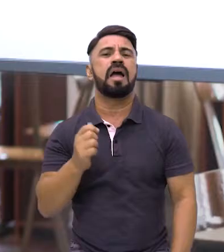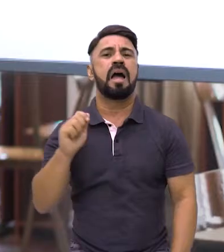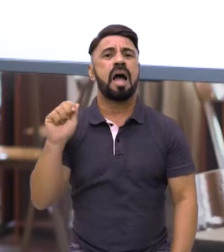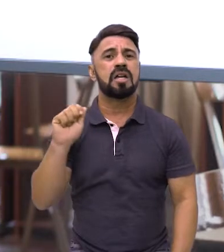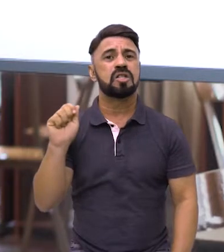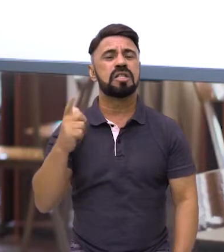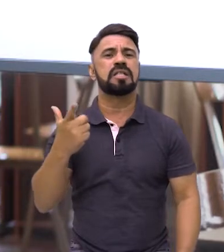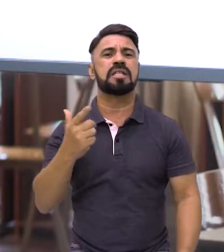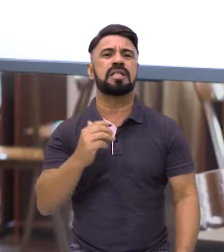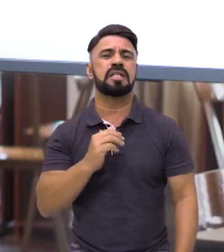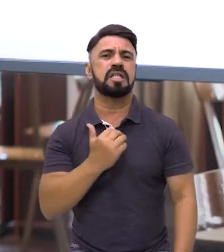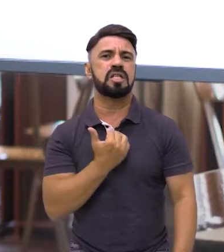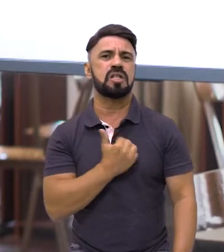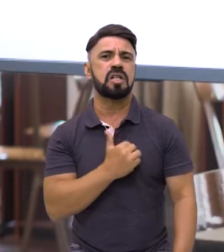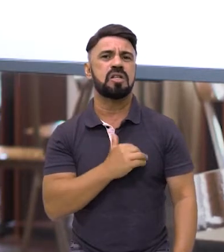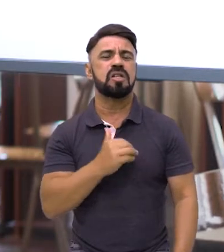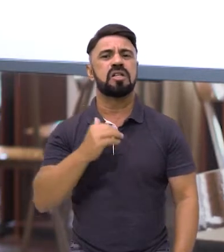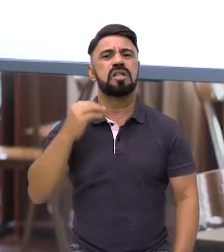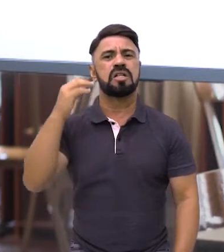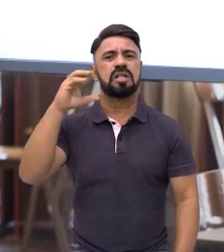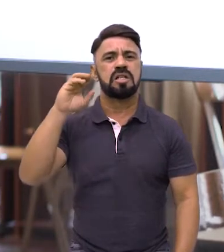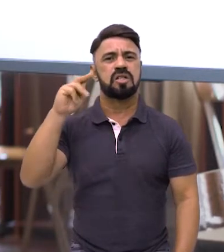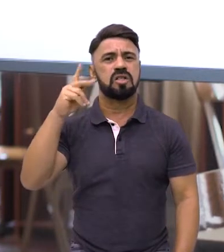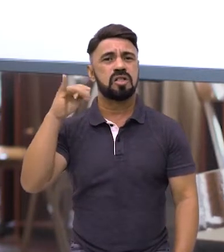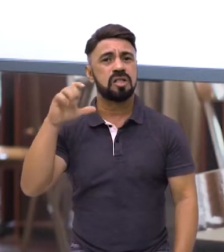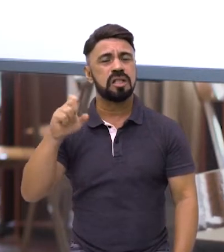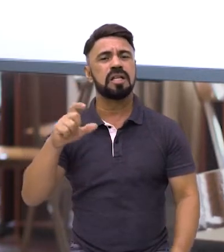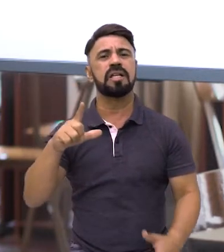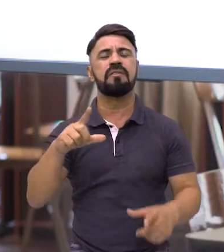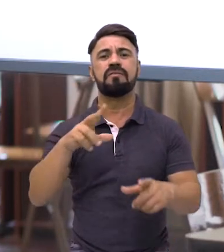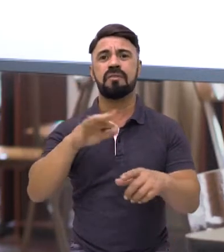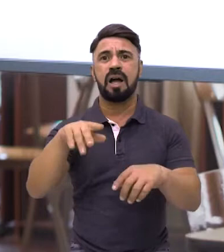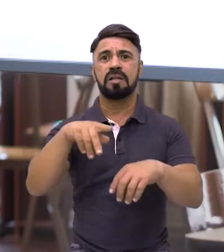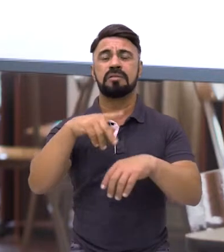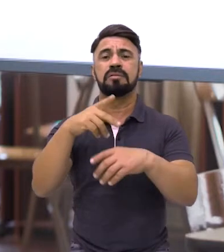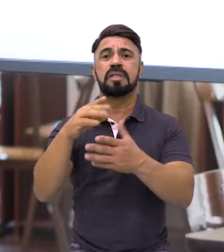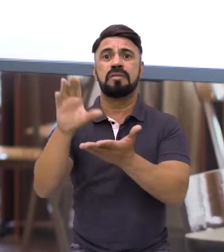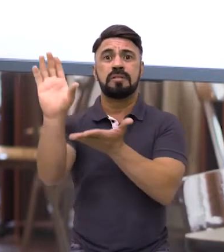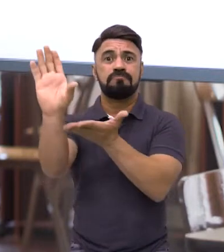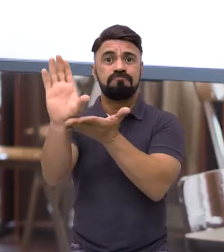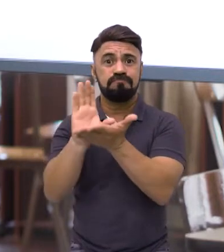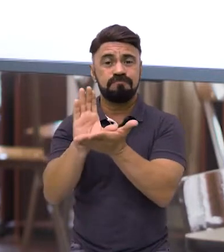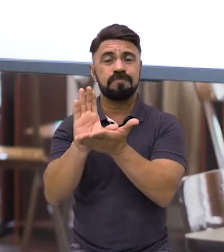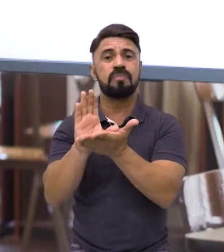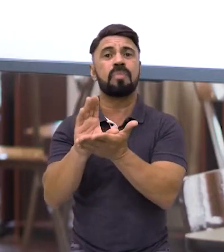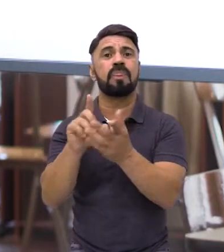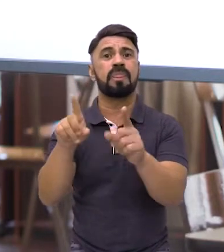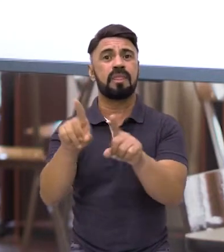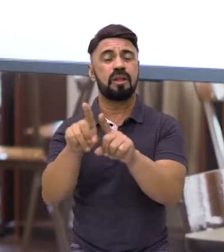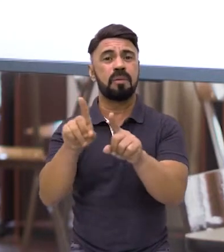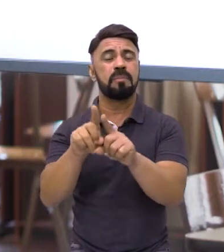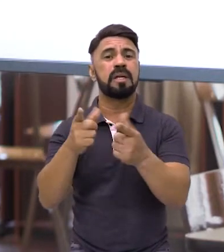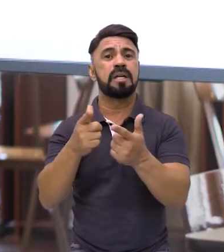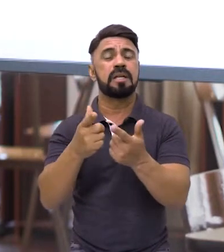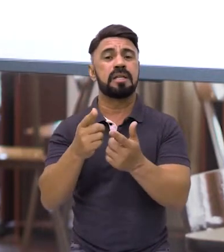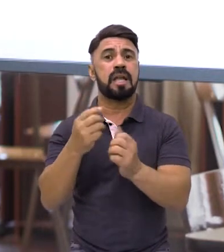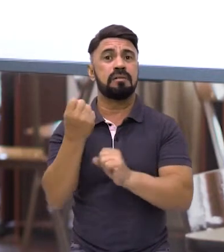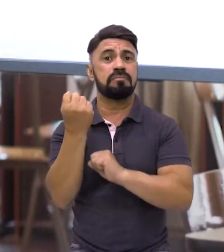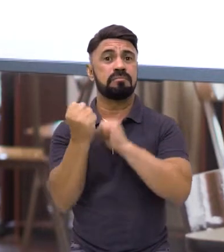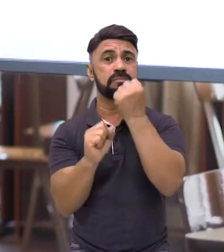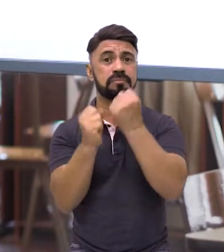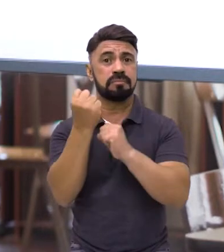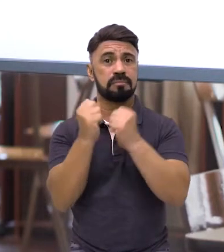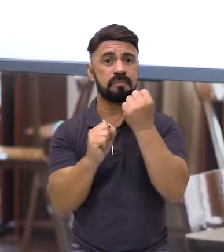Chile, são esses países que vão receber um investimento pesado e vão se destacar na